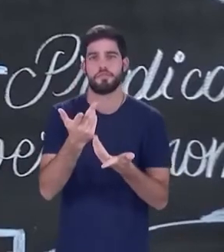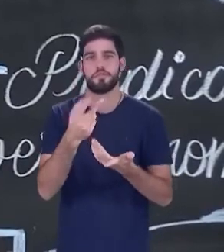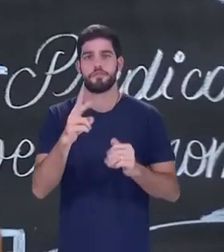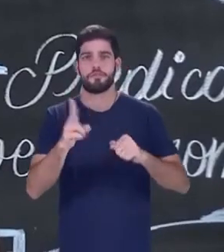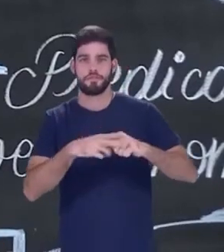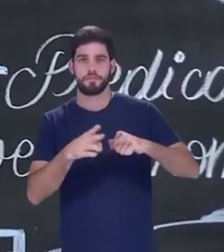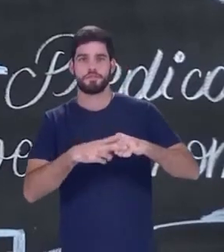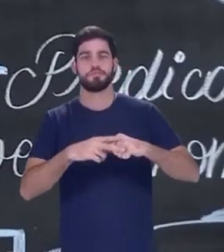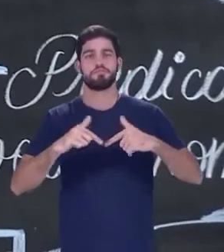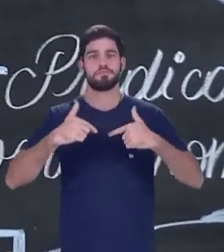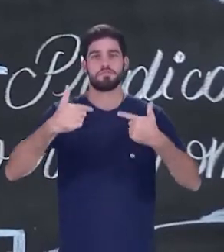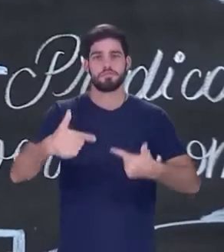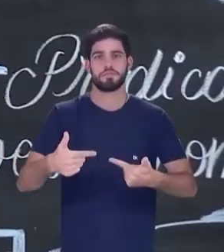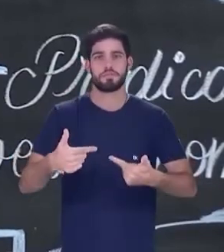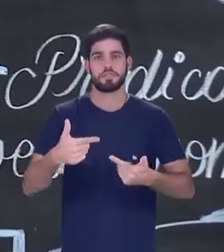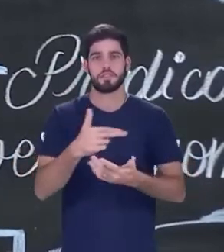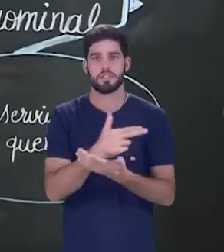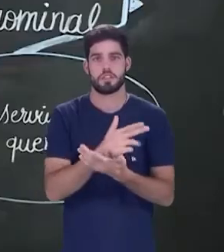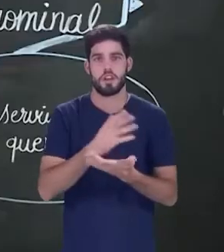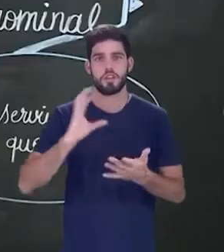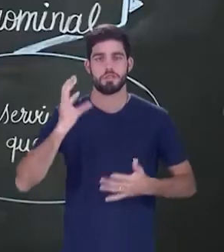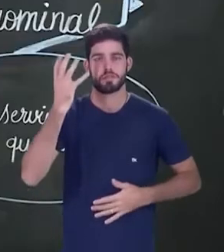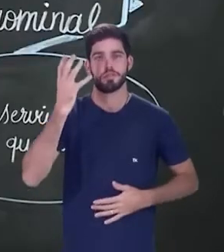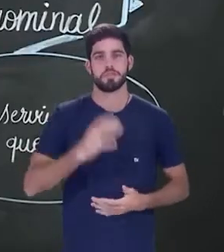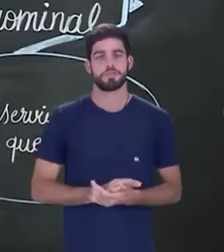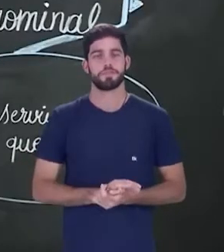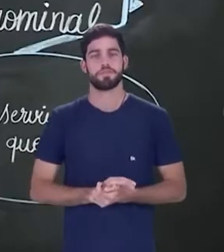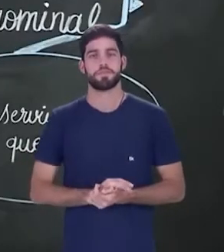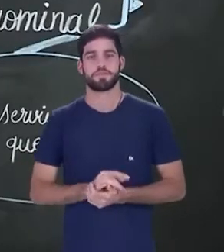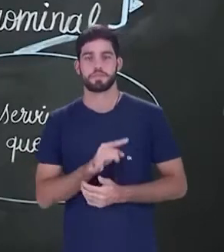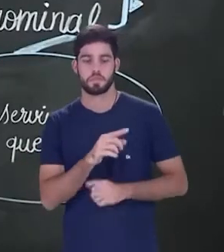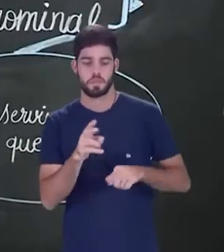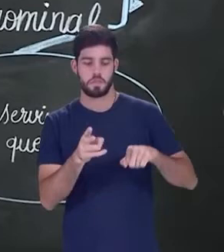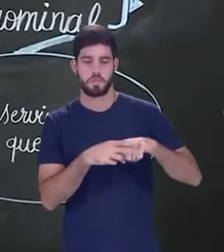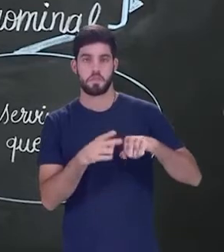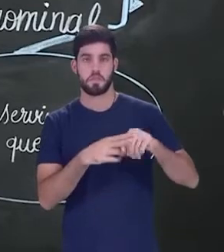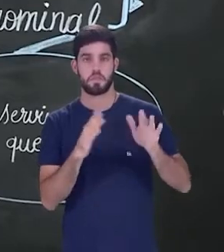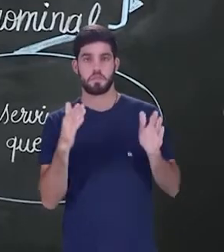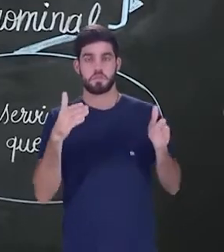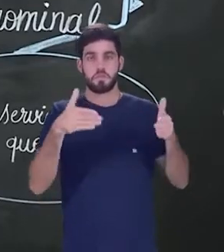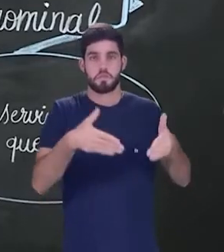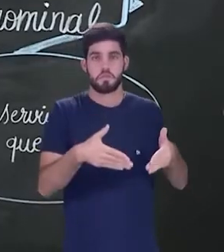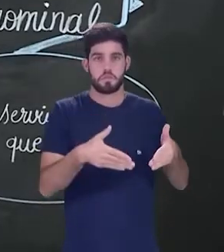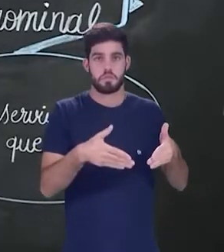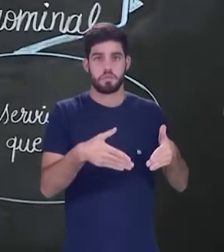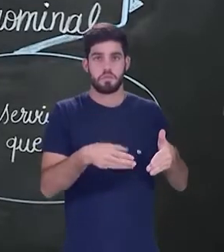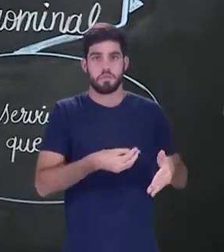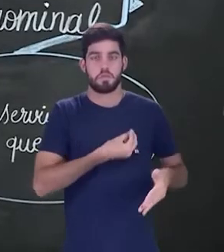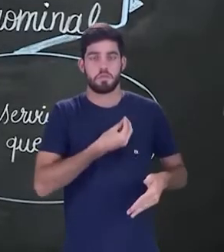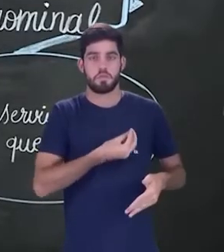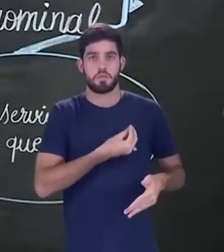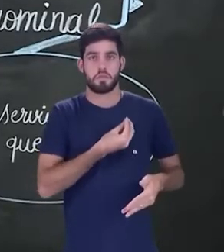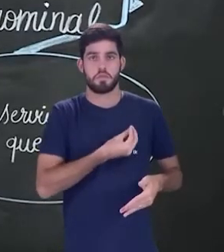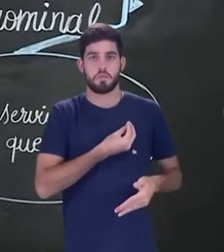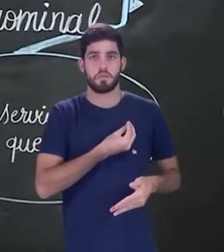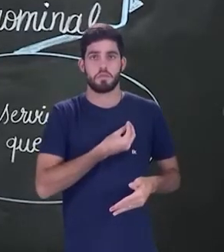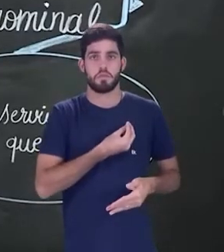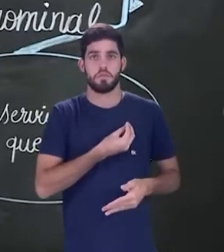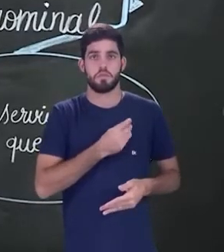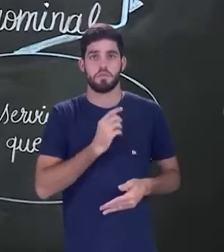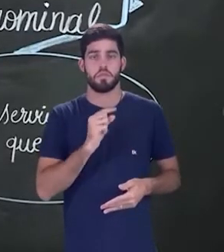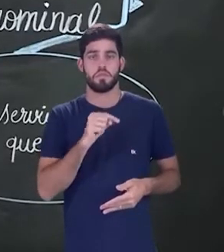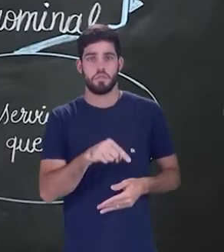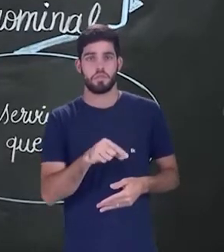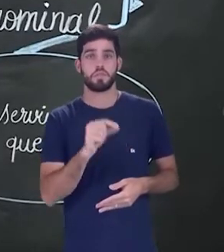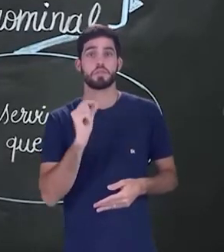verbos que indicam ações acontecendo. Quando esses verbos centralizam a sua presença nesse tipo de predicado, a gente chama